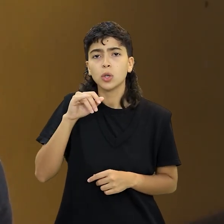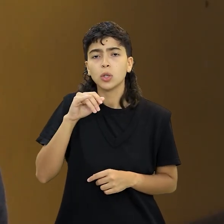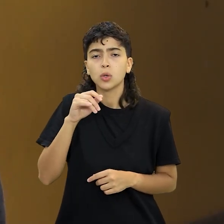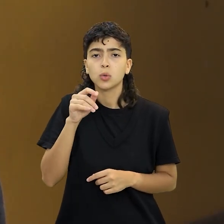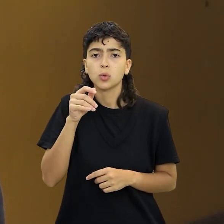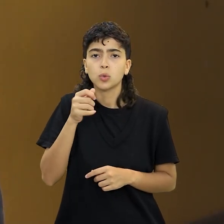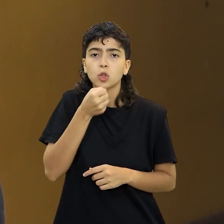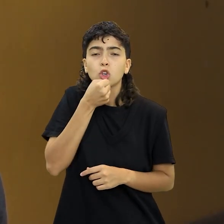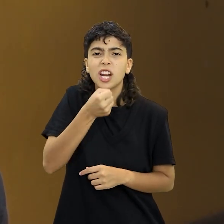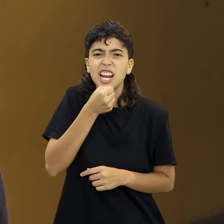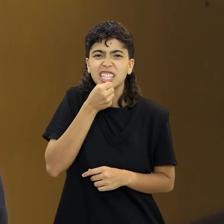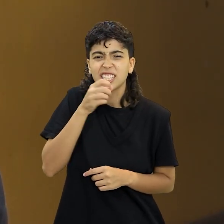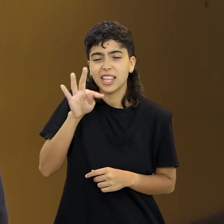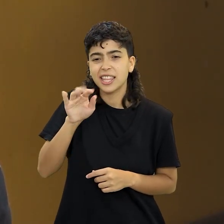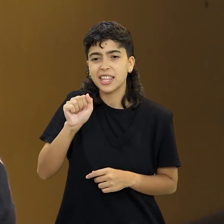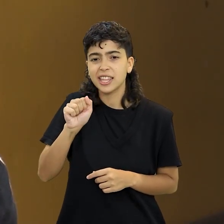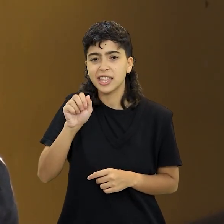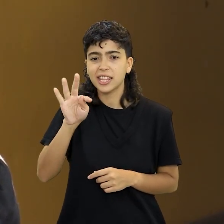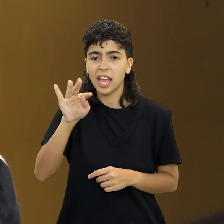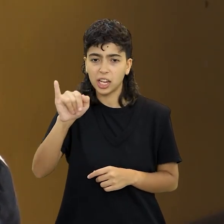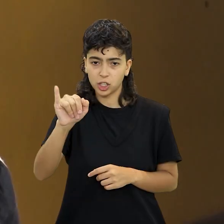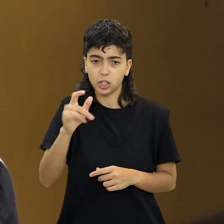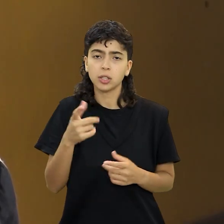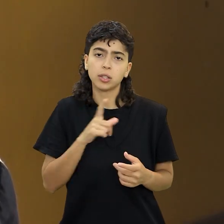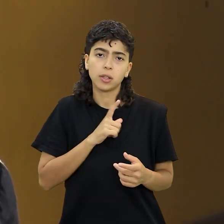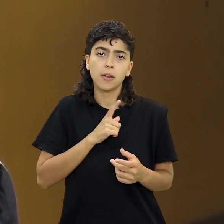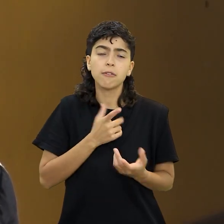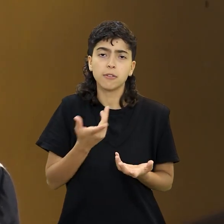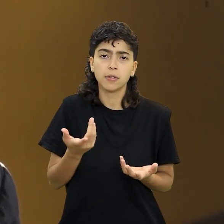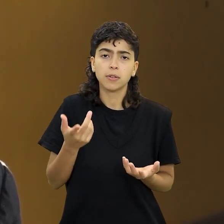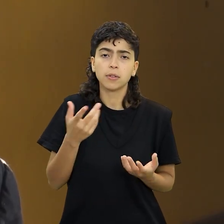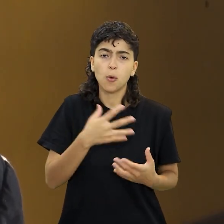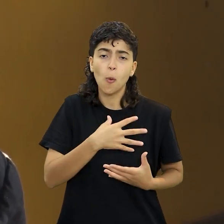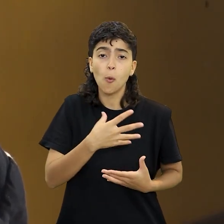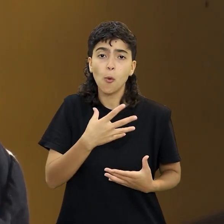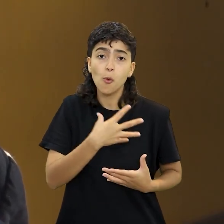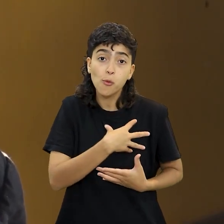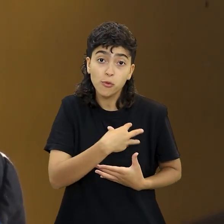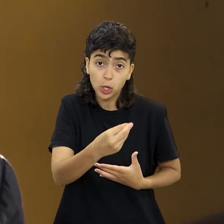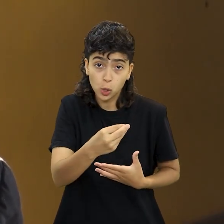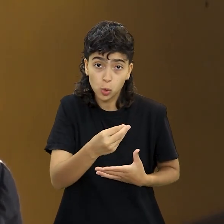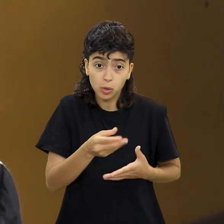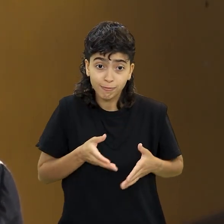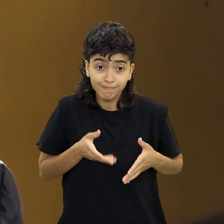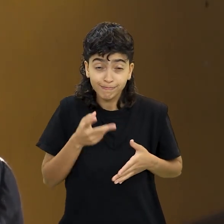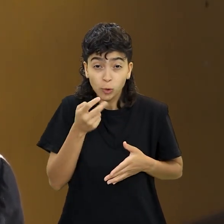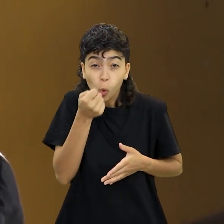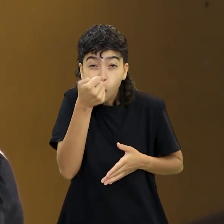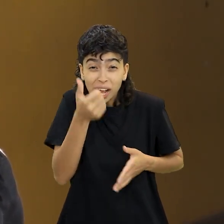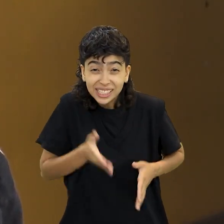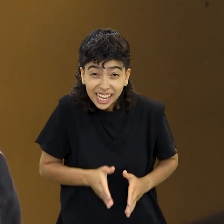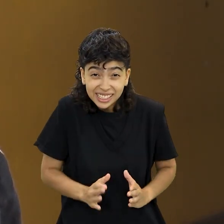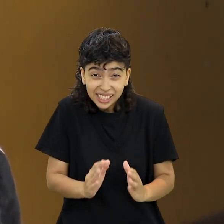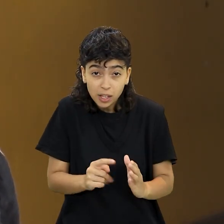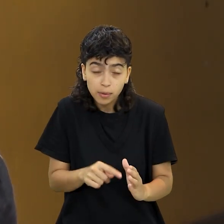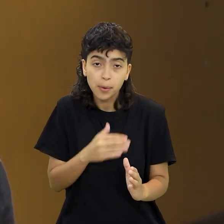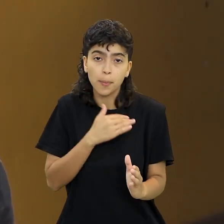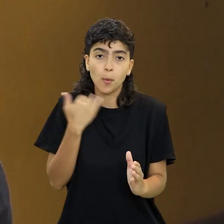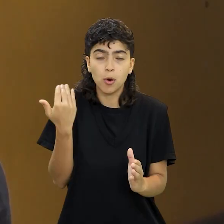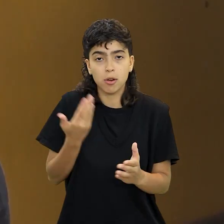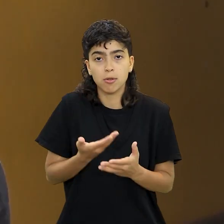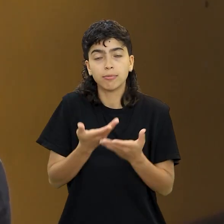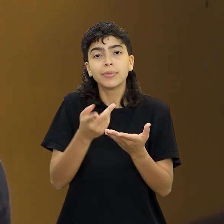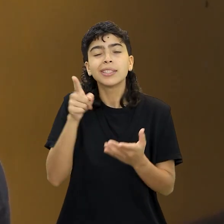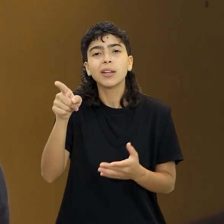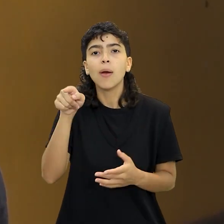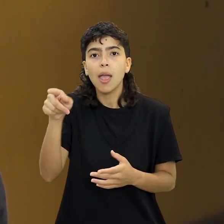Machado. E, recentemente, ela concedeu uma entrevista falando sobre o lidar com o luto e que foi apresentado